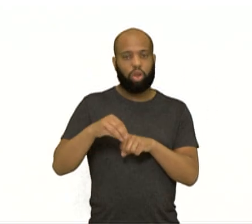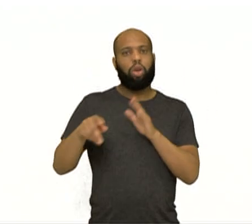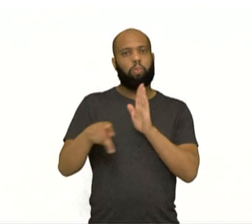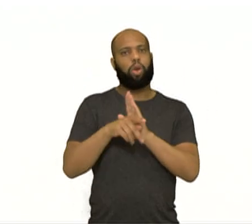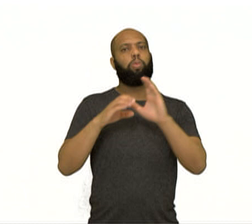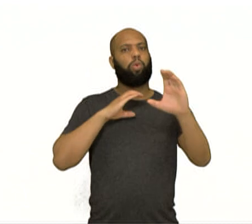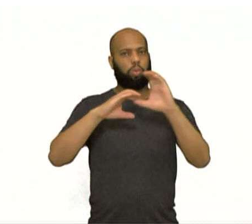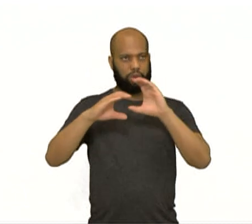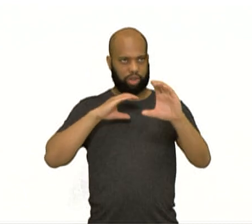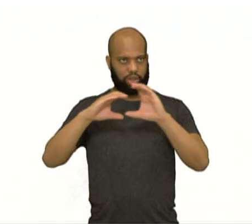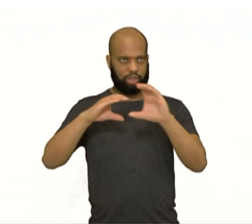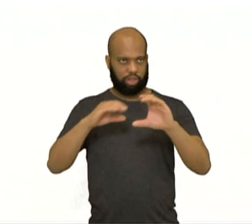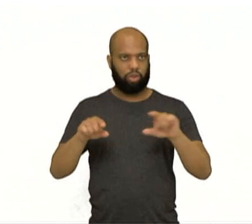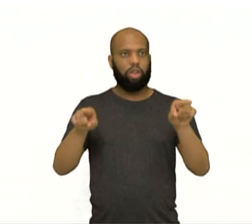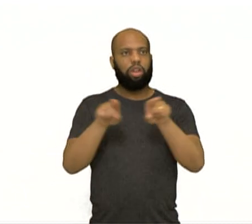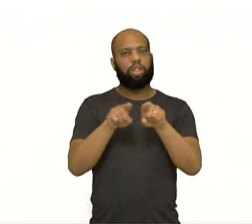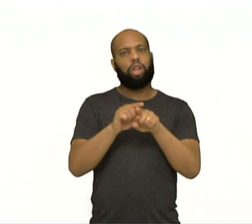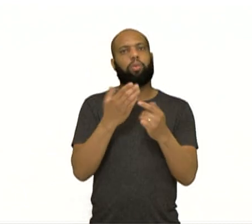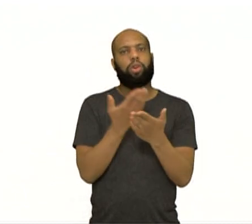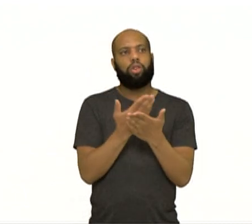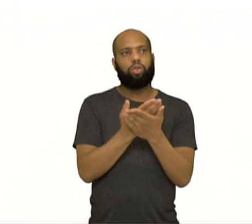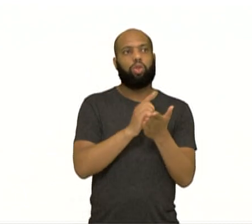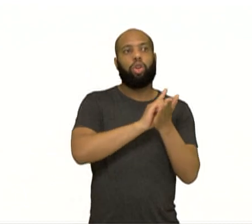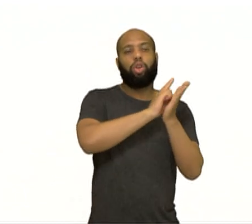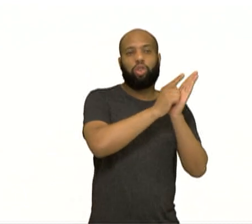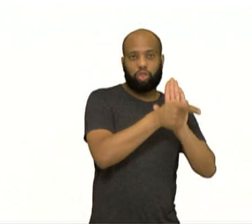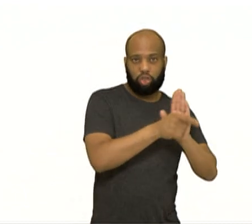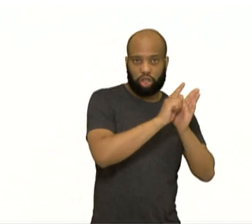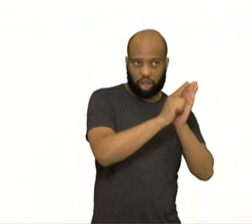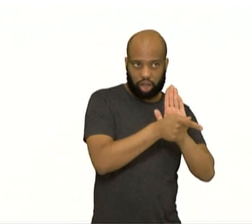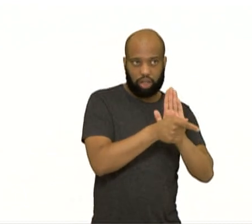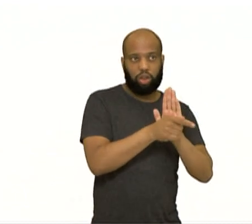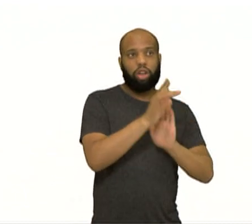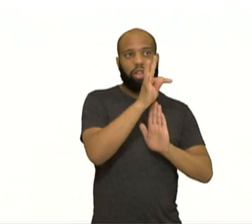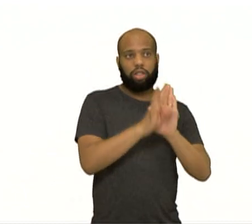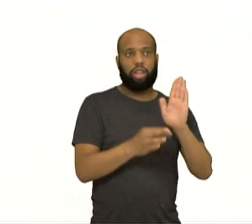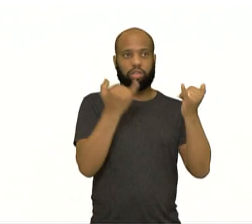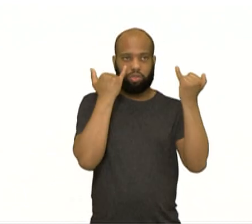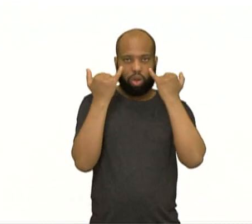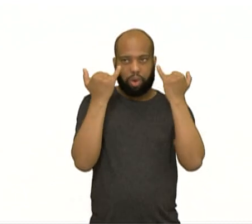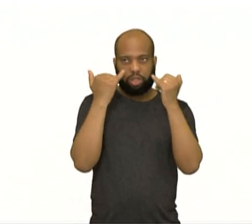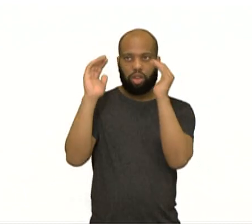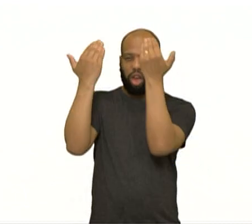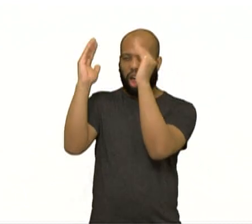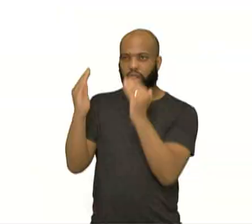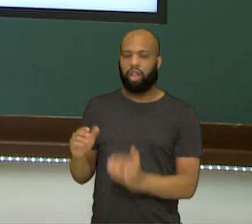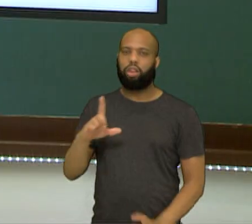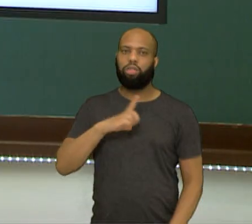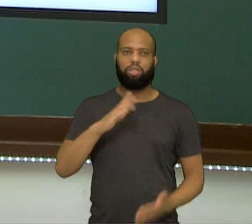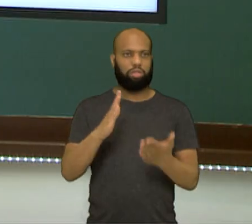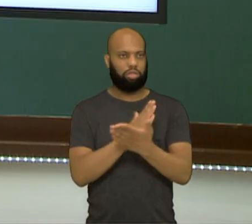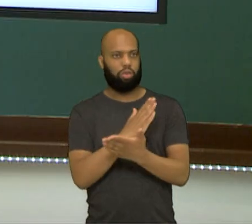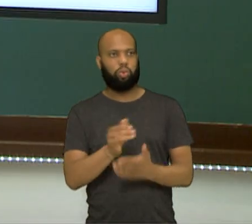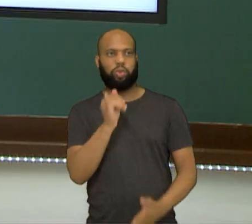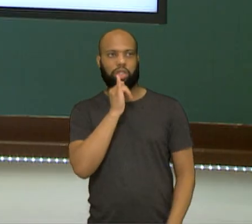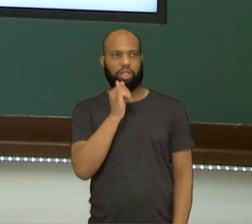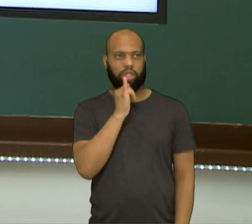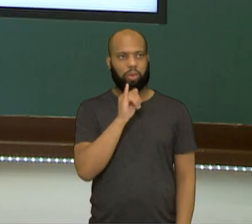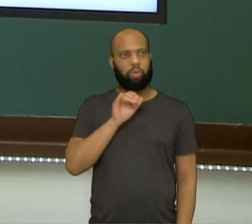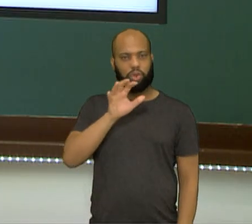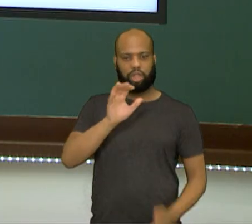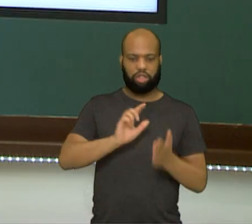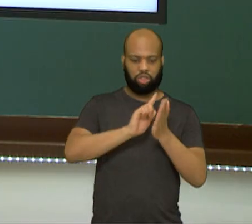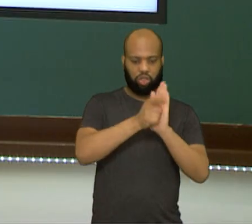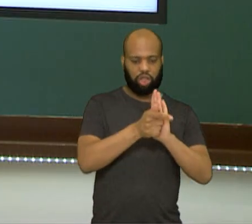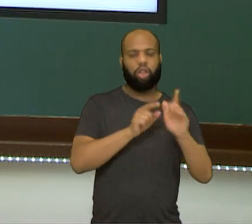comunicado. Também estudamos gêneros textuais informativos e analisamos alguns exemplos desses gêneros, cujo objetivo ele